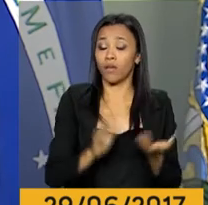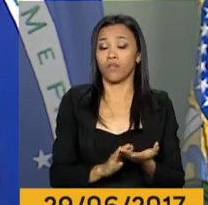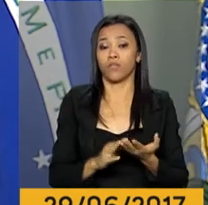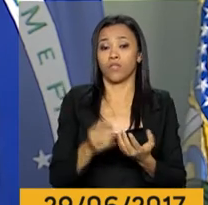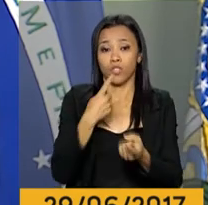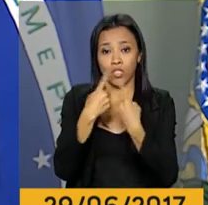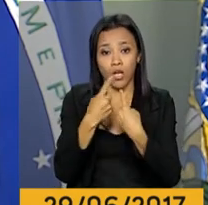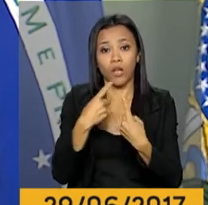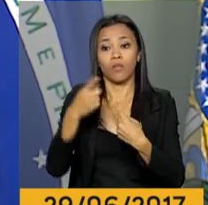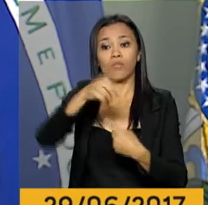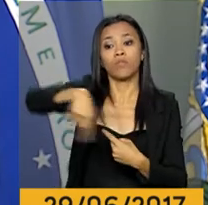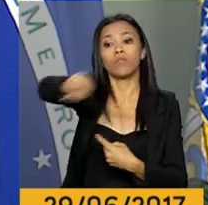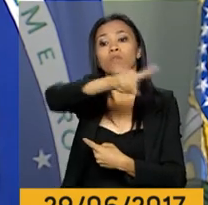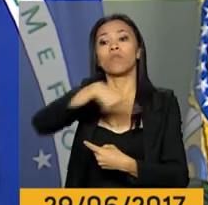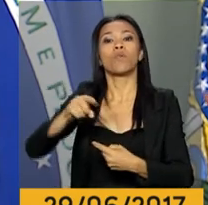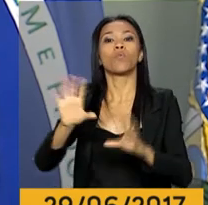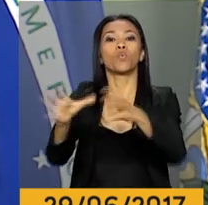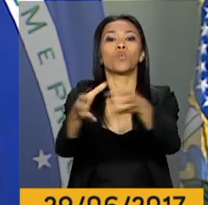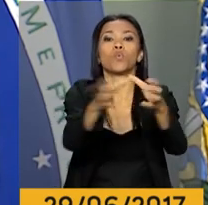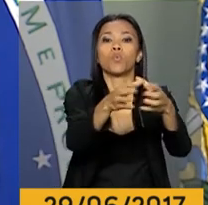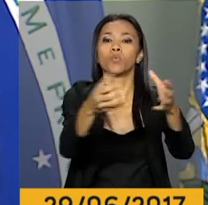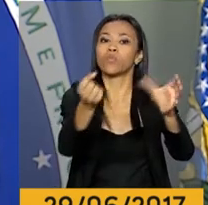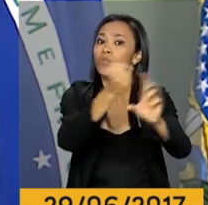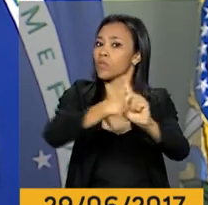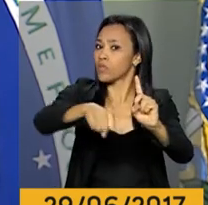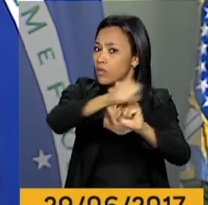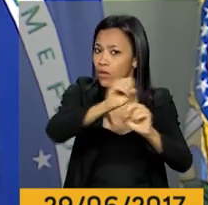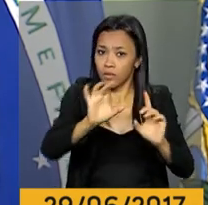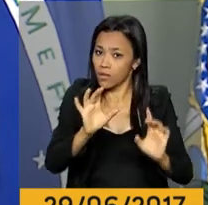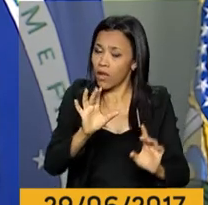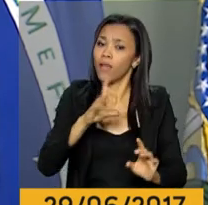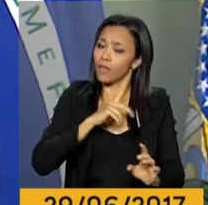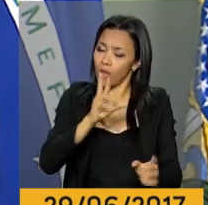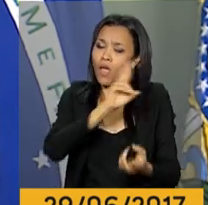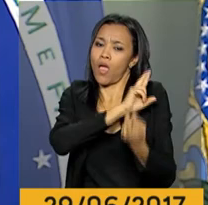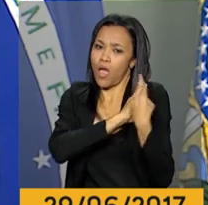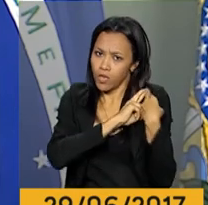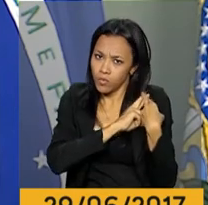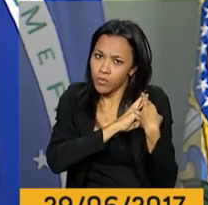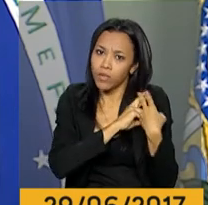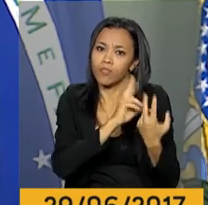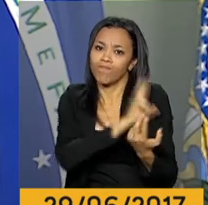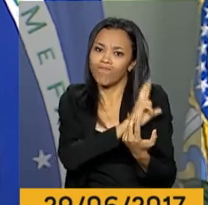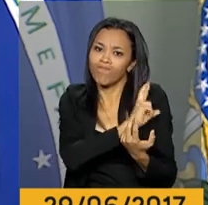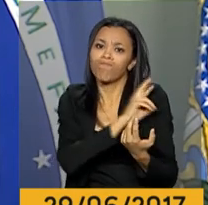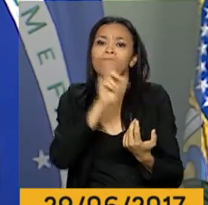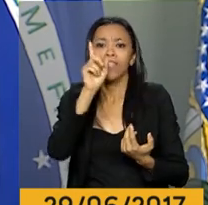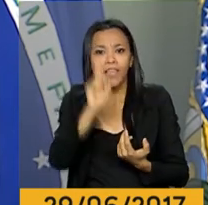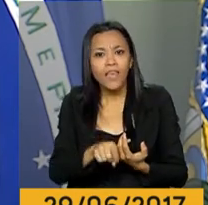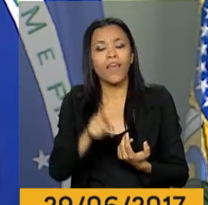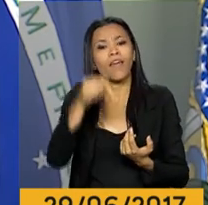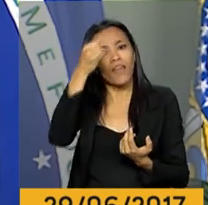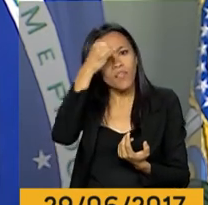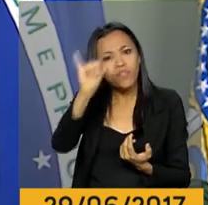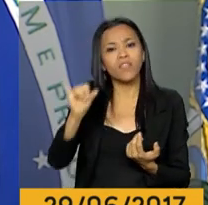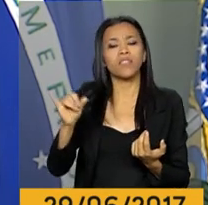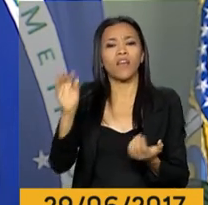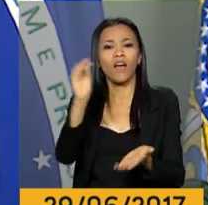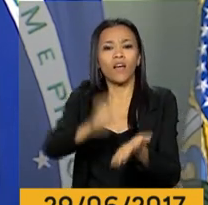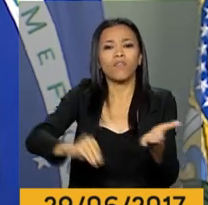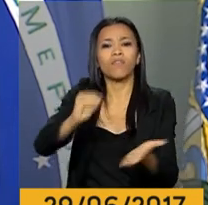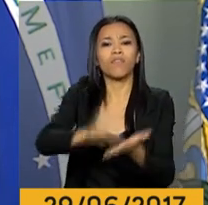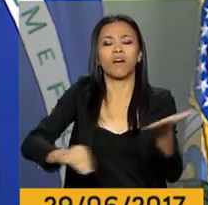sociais basta ter responsabilidade a responsabilidade é vacina contra a ineficiência